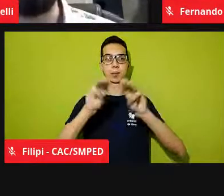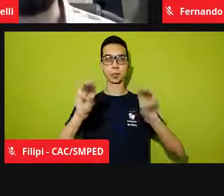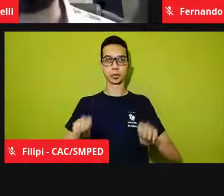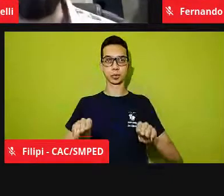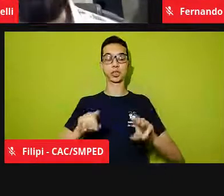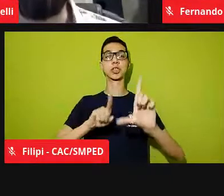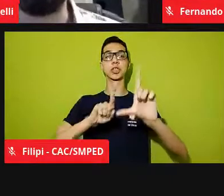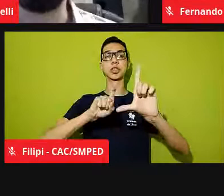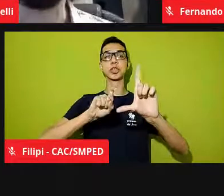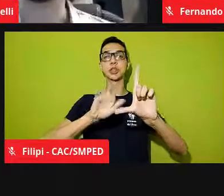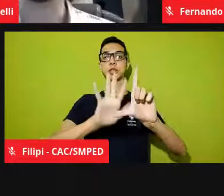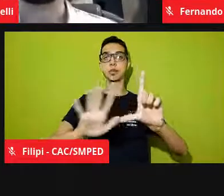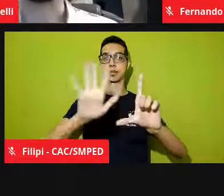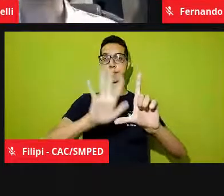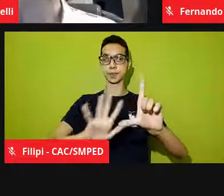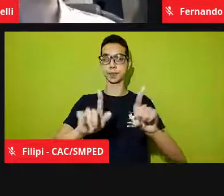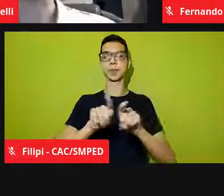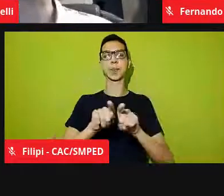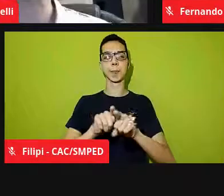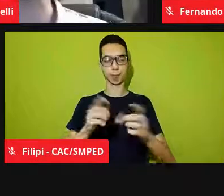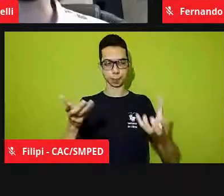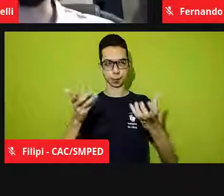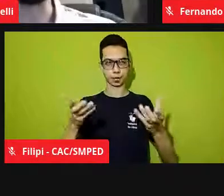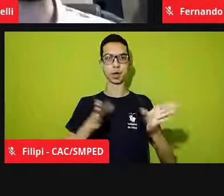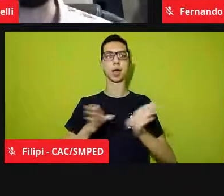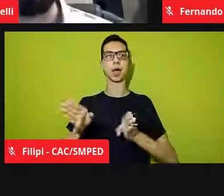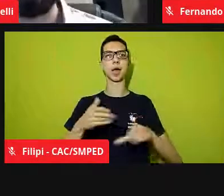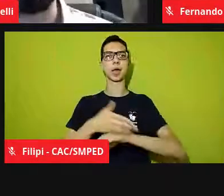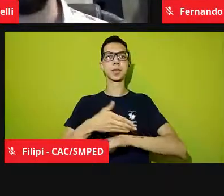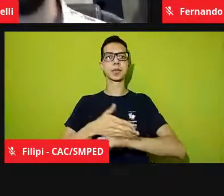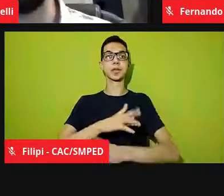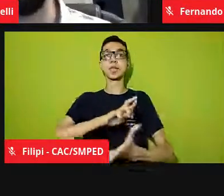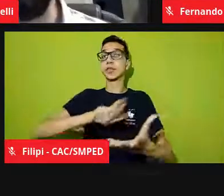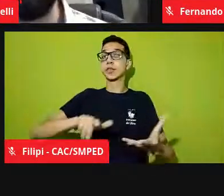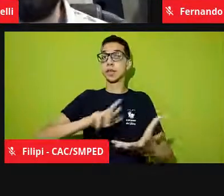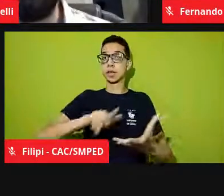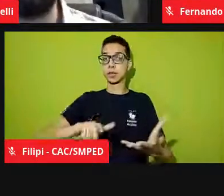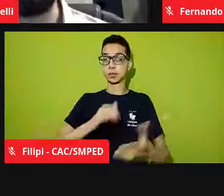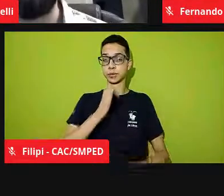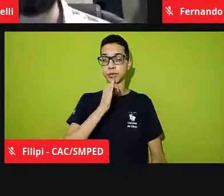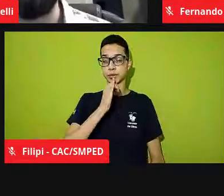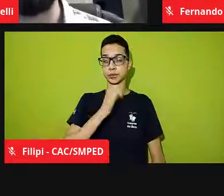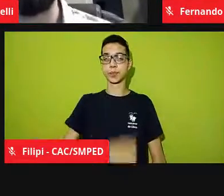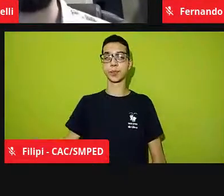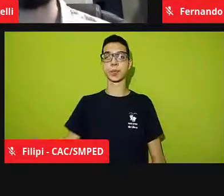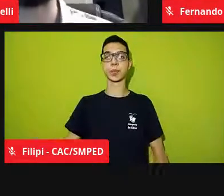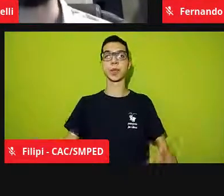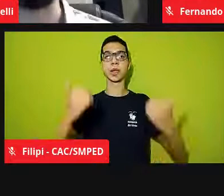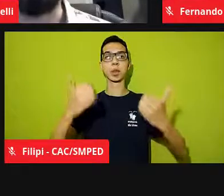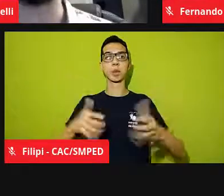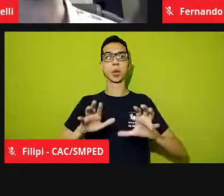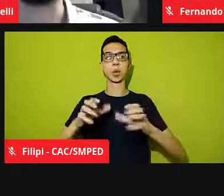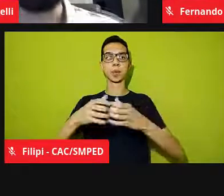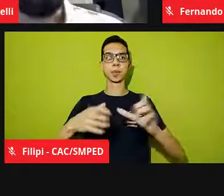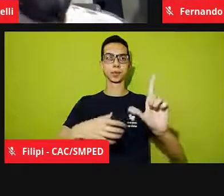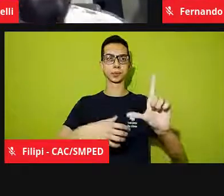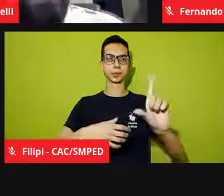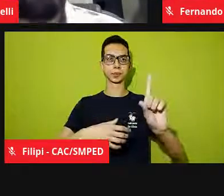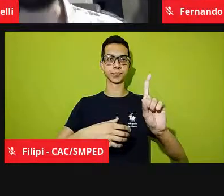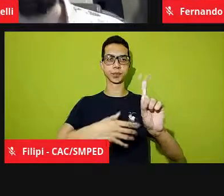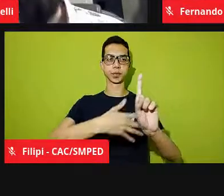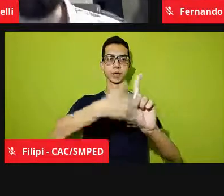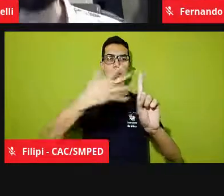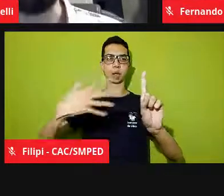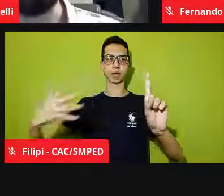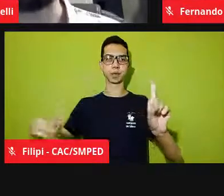a gente queria também promover o acesso de diversas maneiras. Quando a gente falou da comunidade LGBTQIA+,